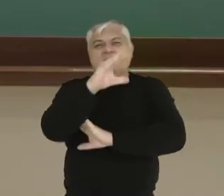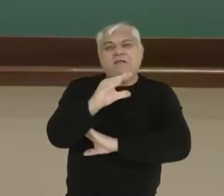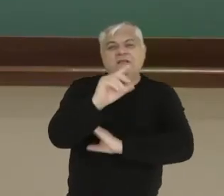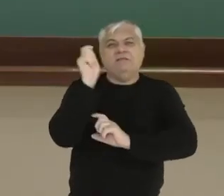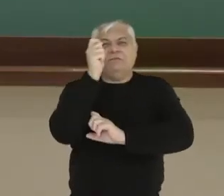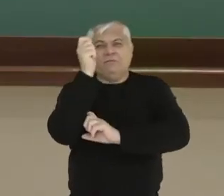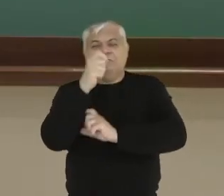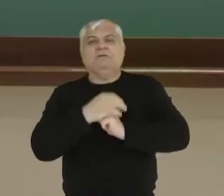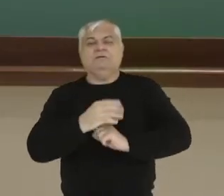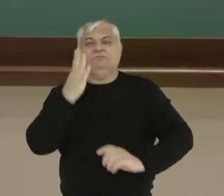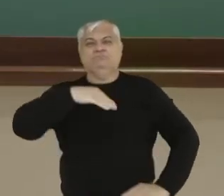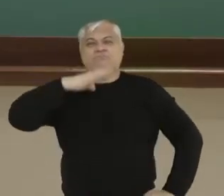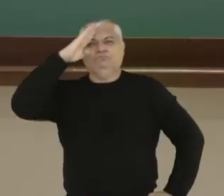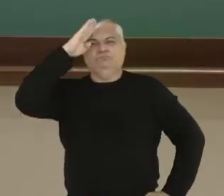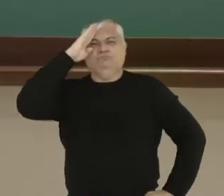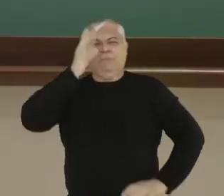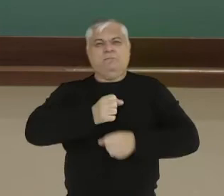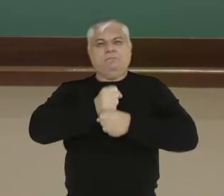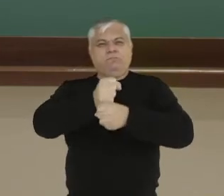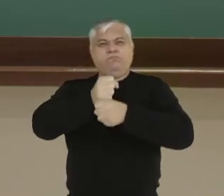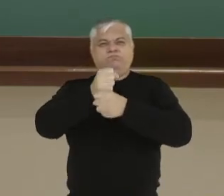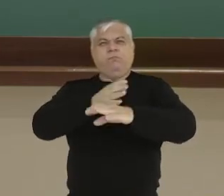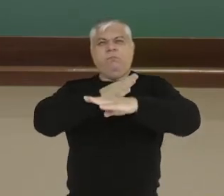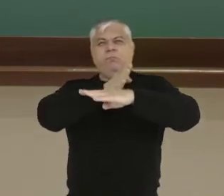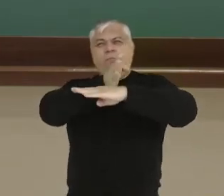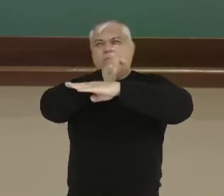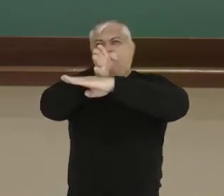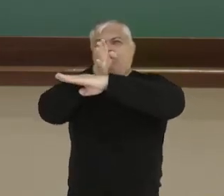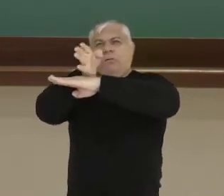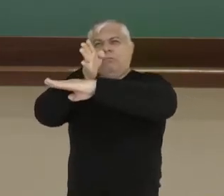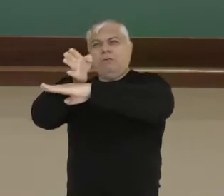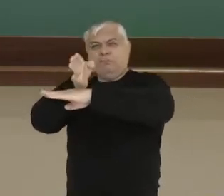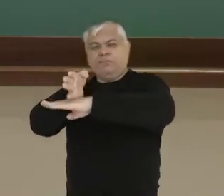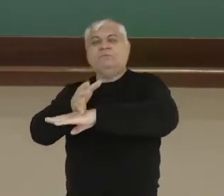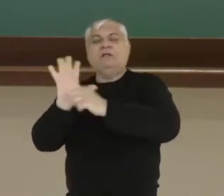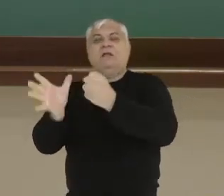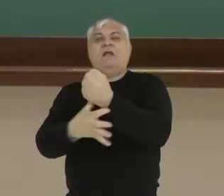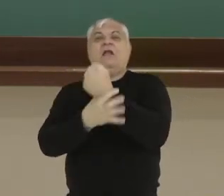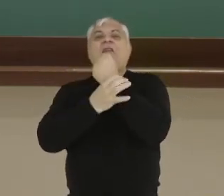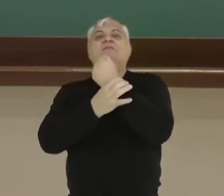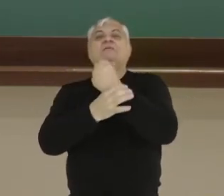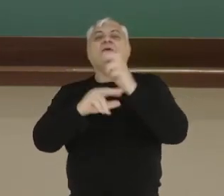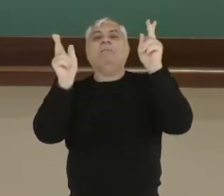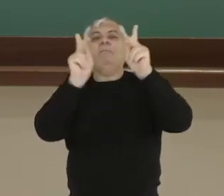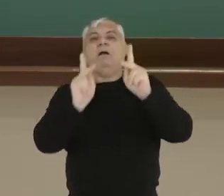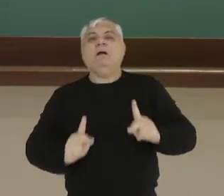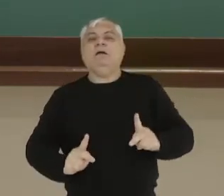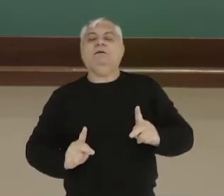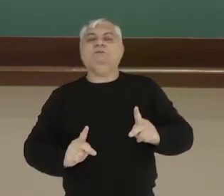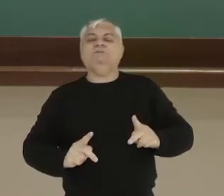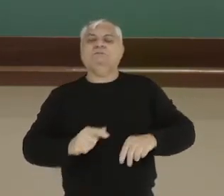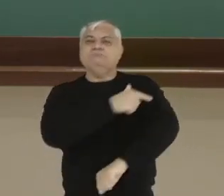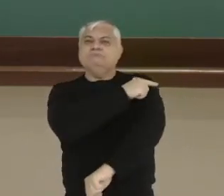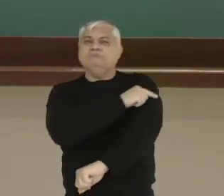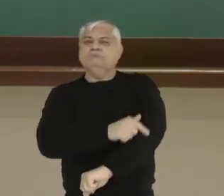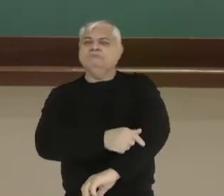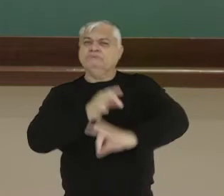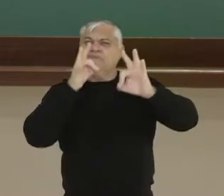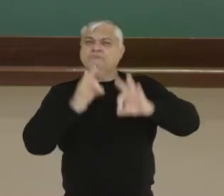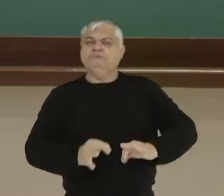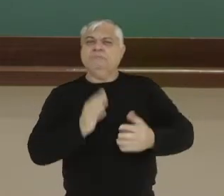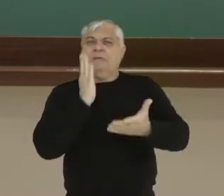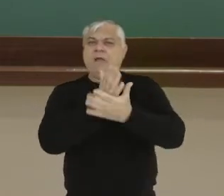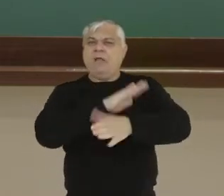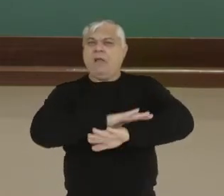o Exército Brasileiro atuou nessas revoltas para garantir, né, a unidade territorial e a manutenção